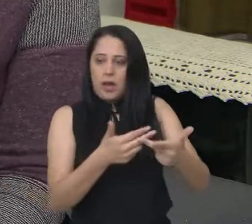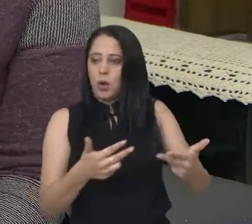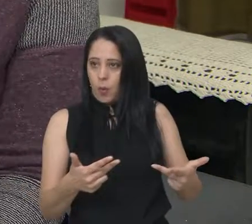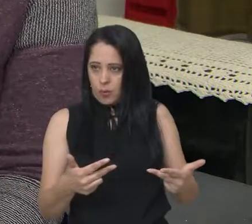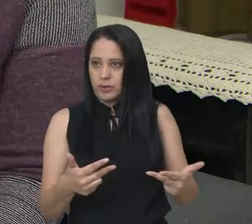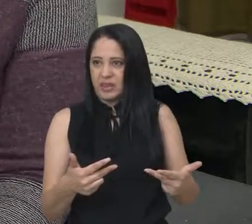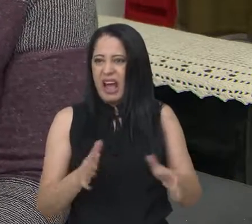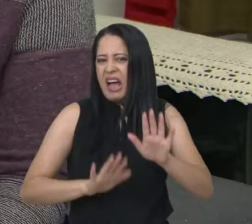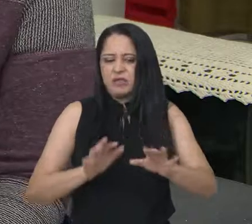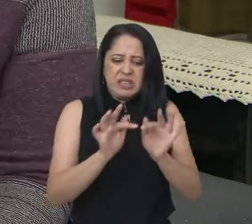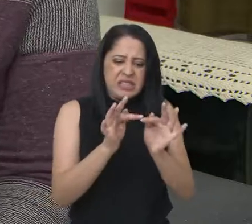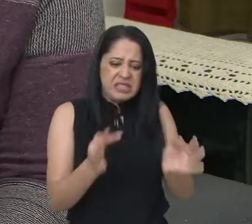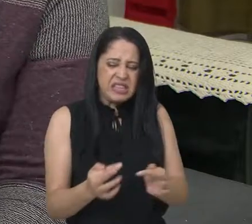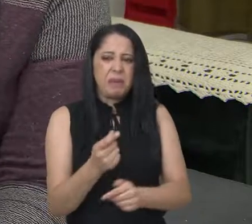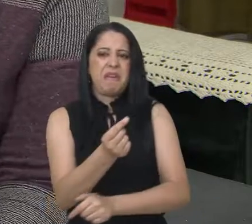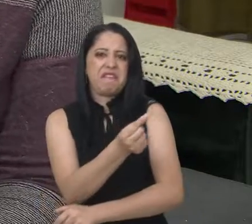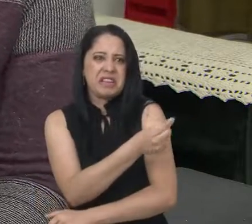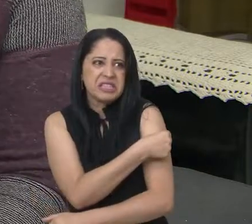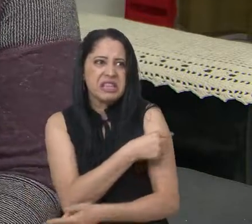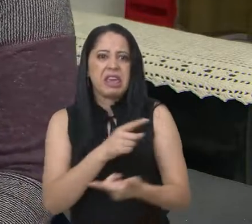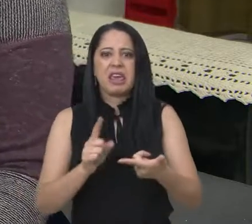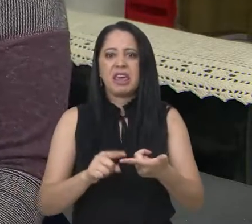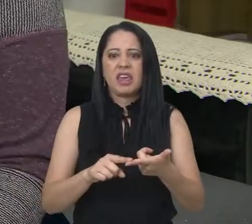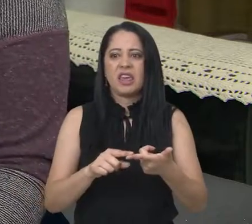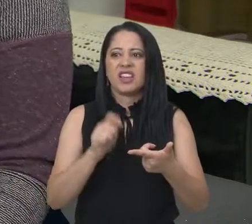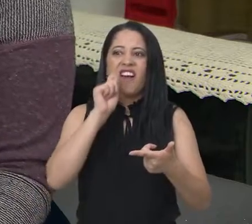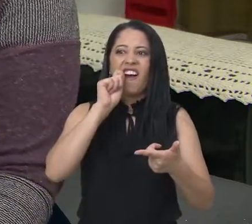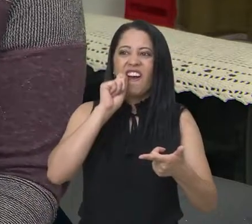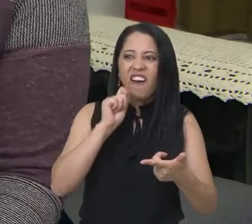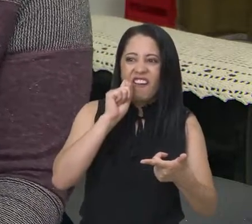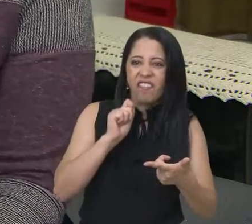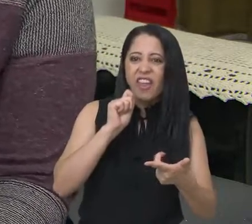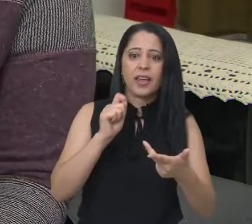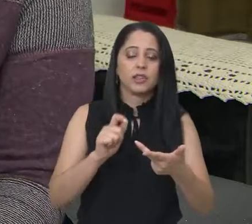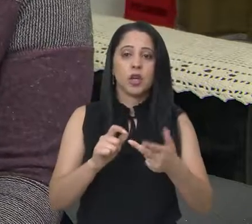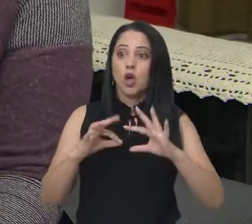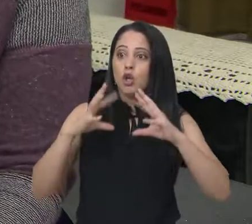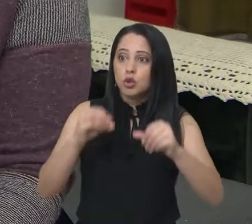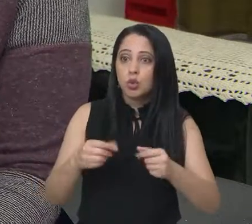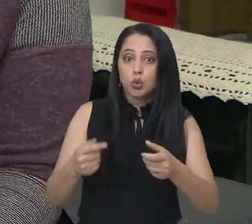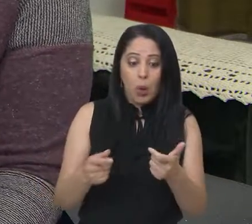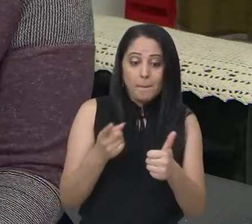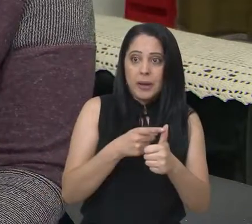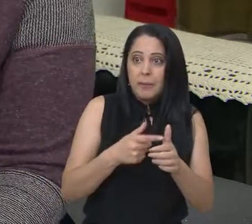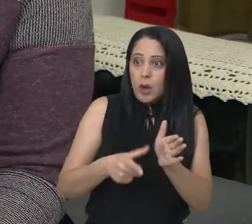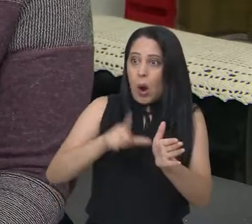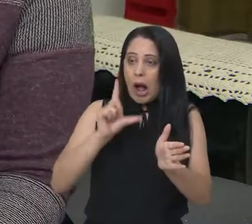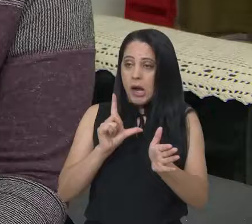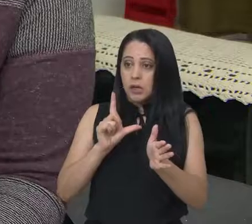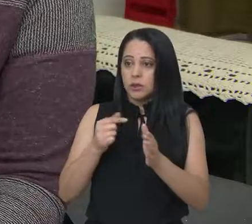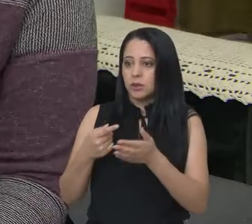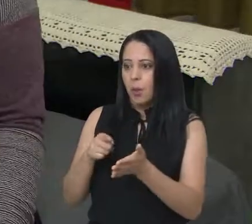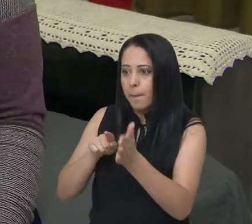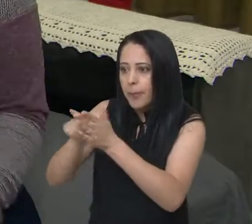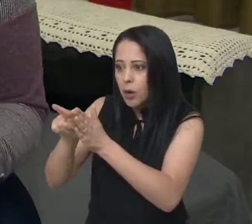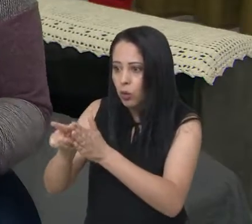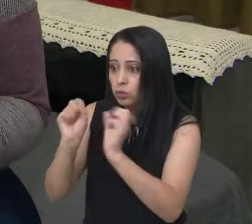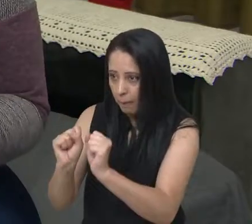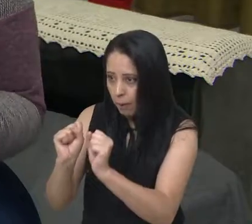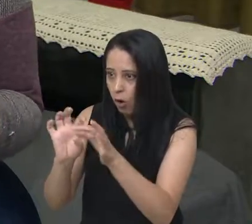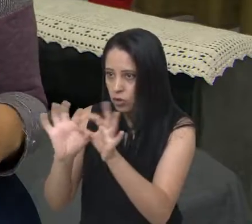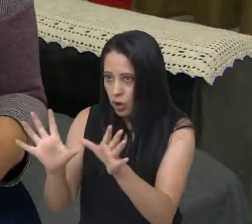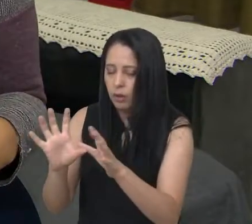Por mais que seja algo simples, uma vacina, um dente que eu fui tirar, tudo eu preciso de uma autorização delas.